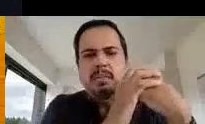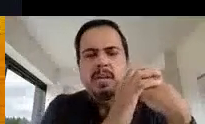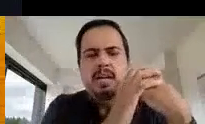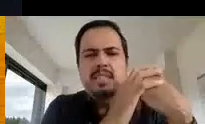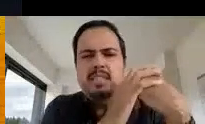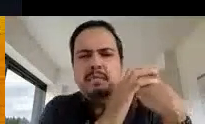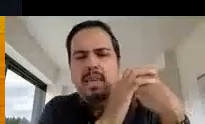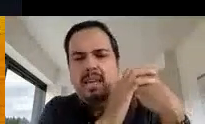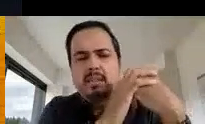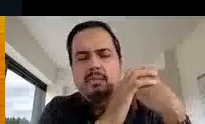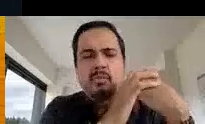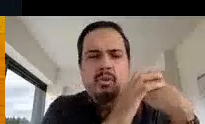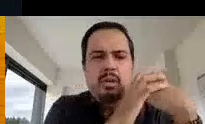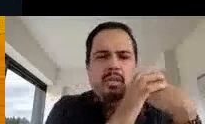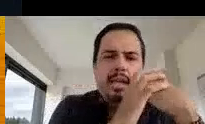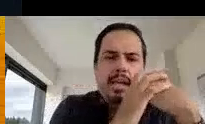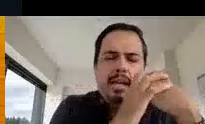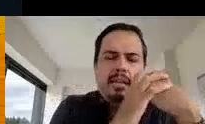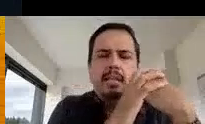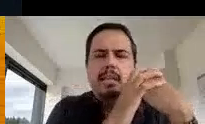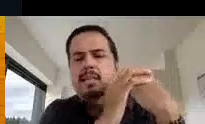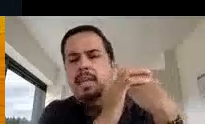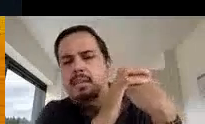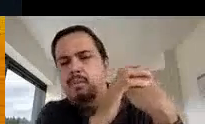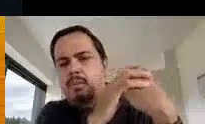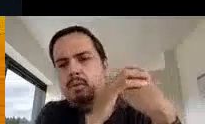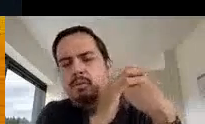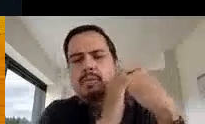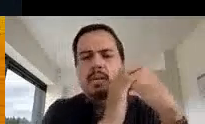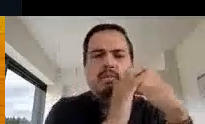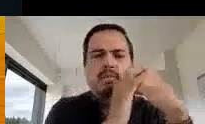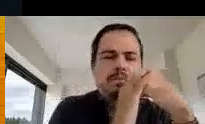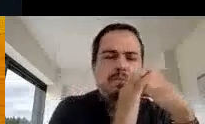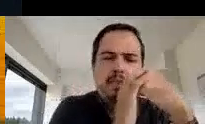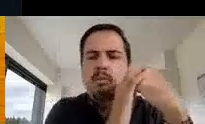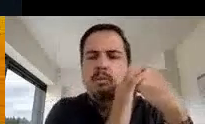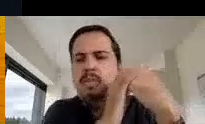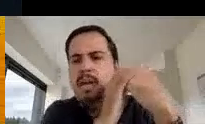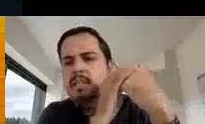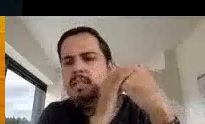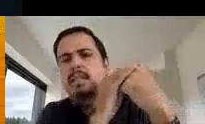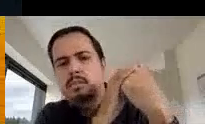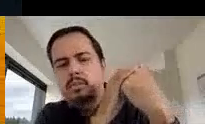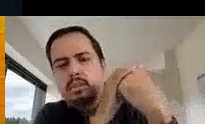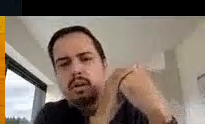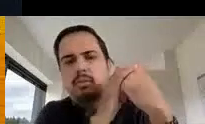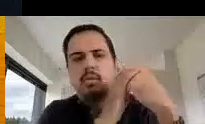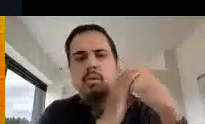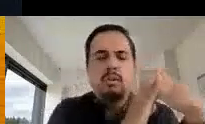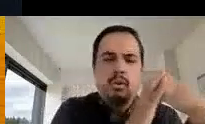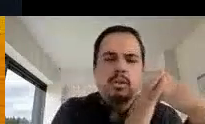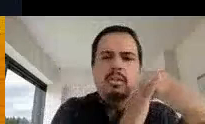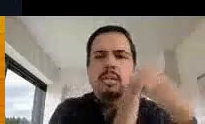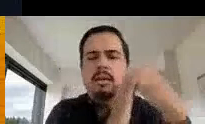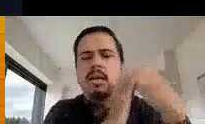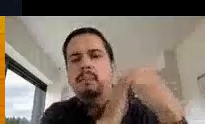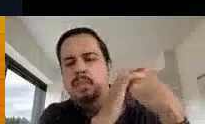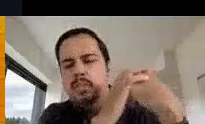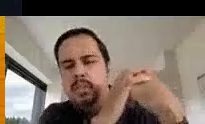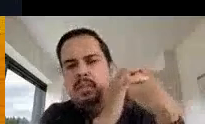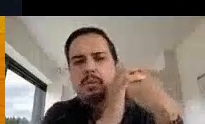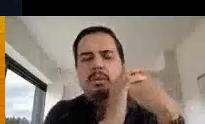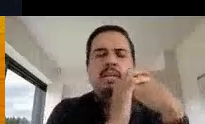a gente baixa aplicativo, testa, não gosta, deleta, testa outro, vê, entra em comunidade, entra em rede social nova,